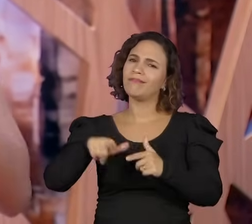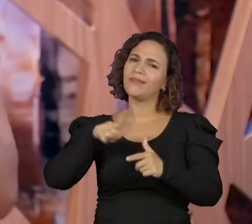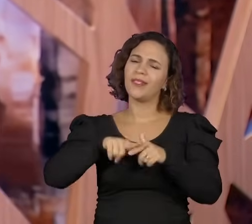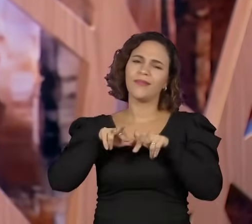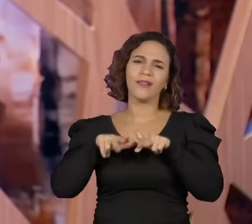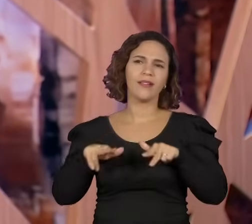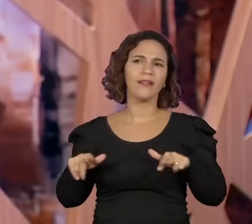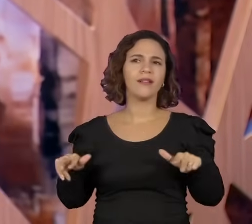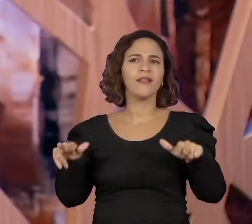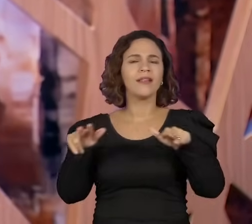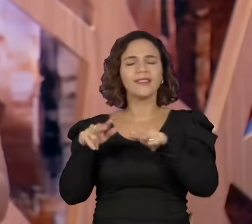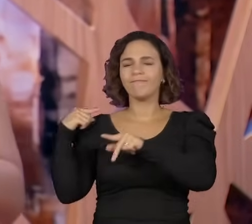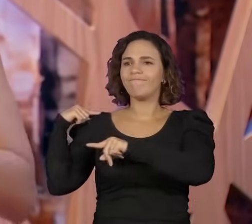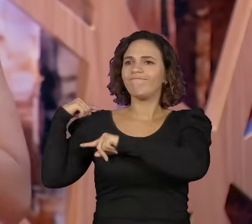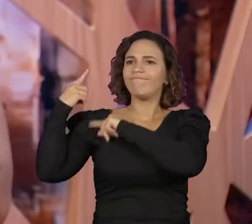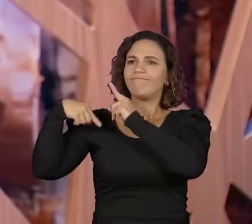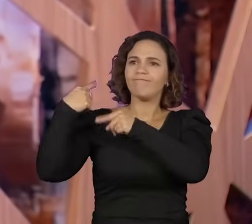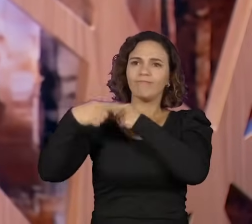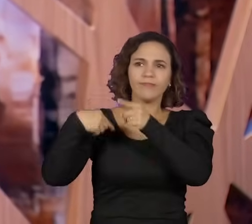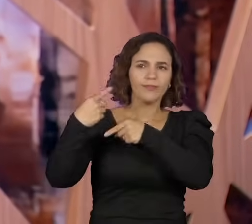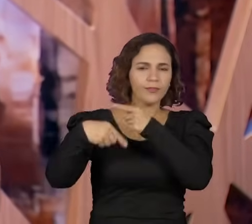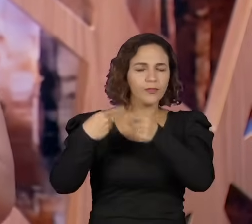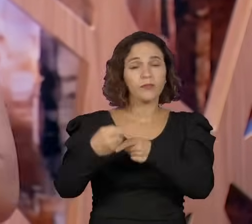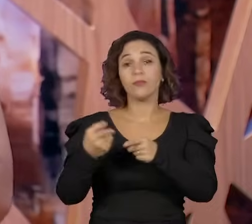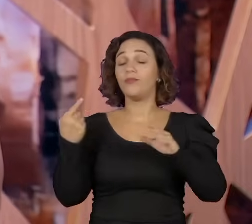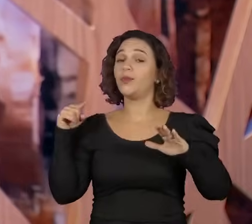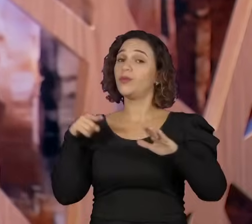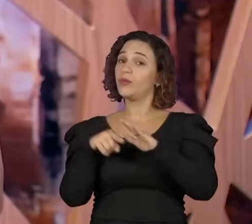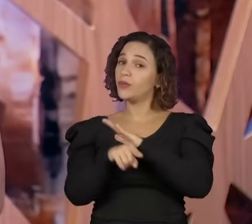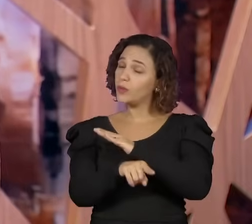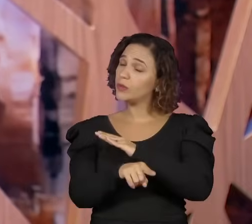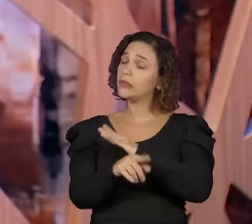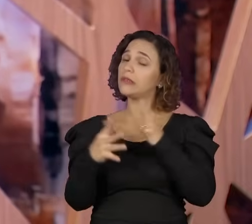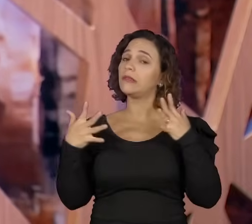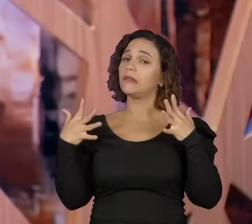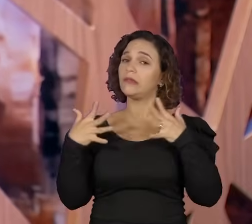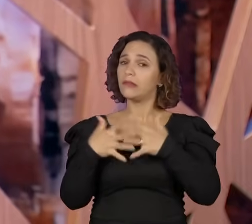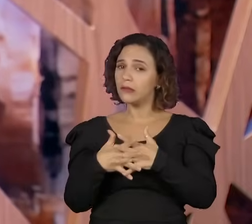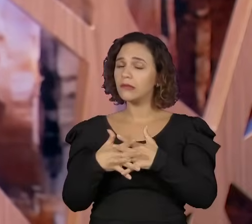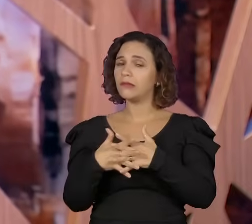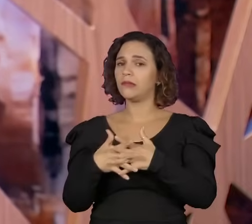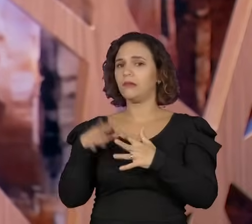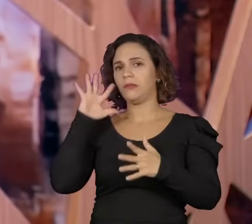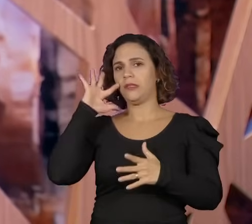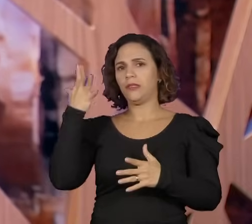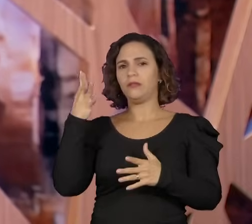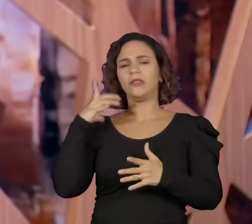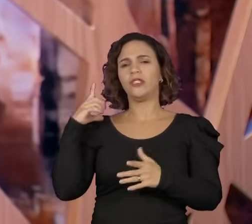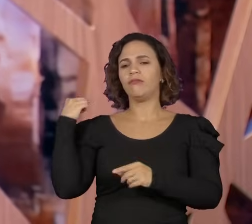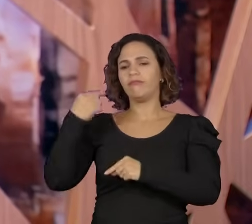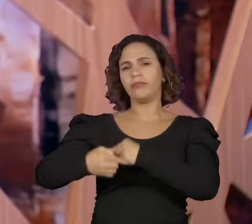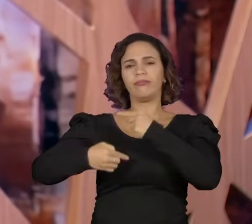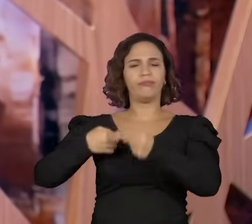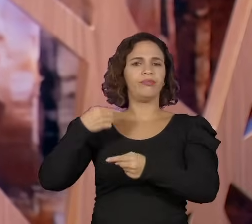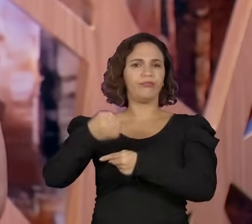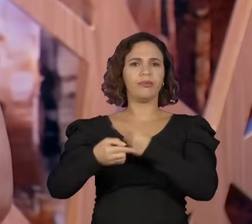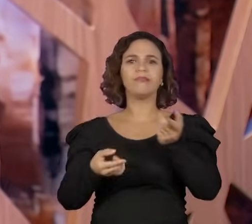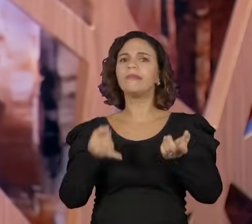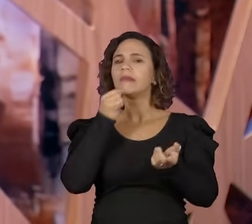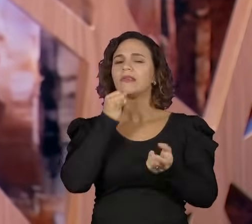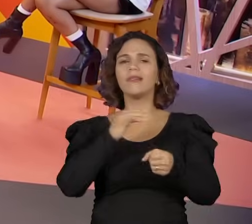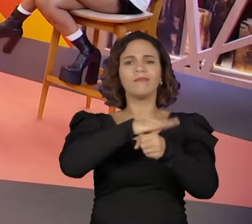N problemas estruturais, muito profundos, muito complexos, que atravessam gerações, né? Falta